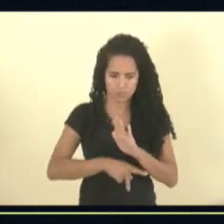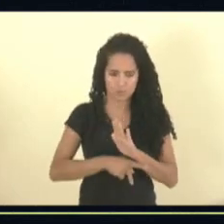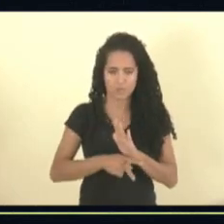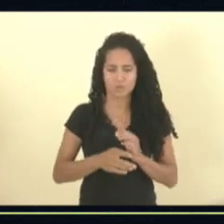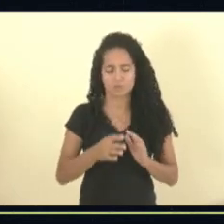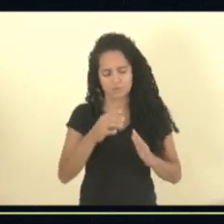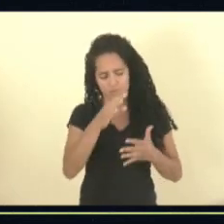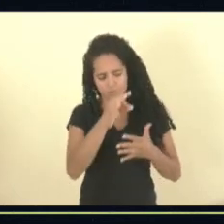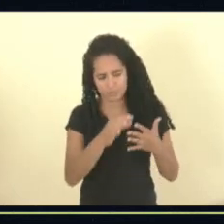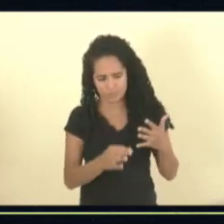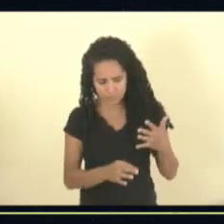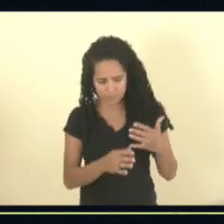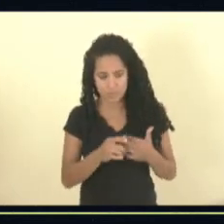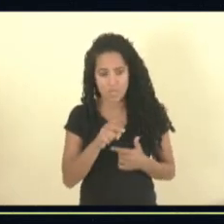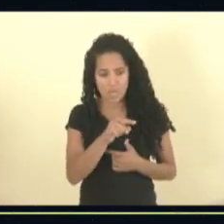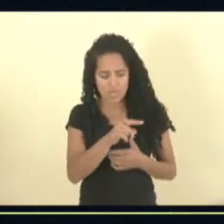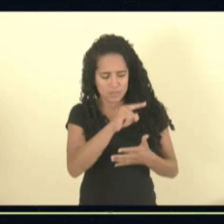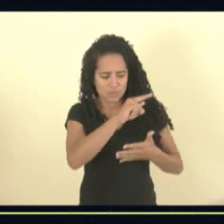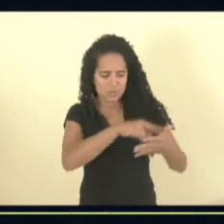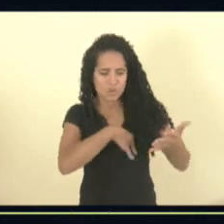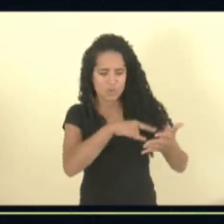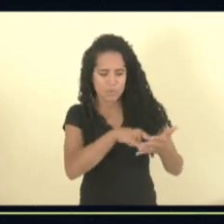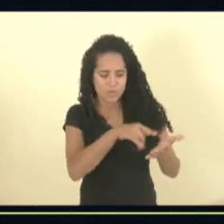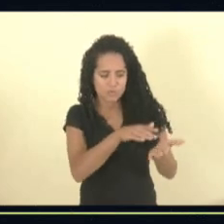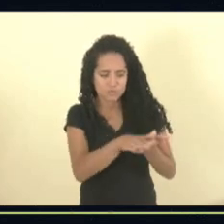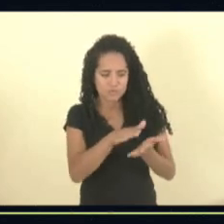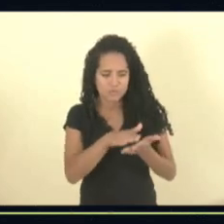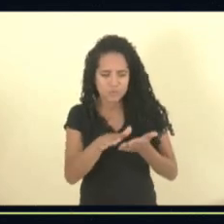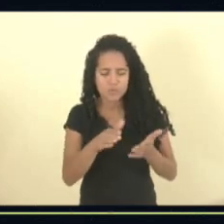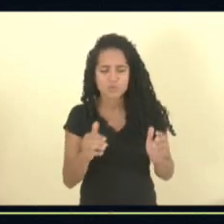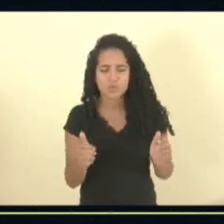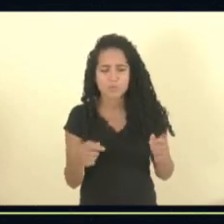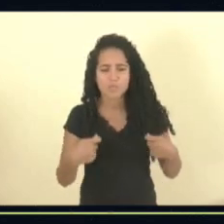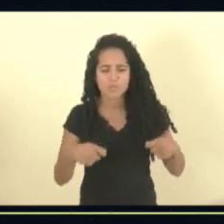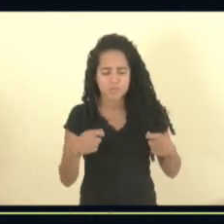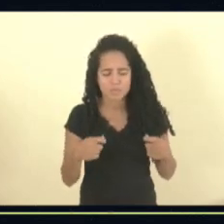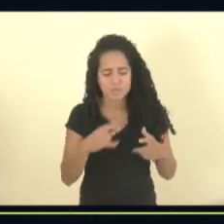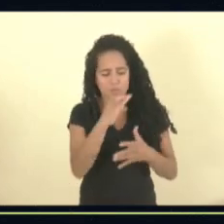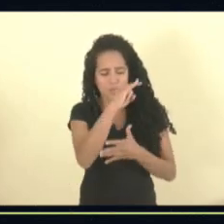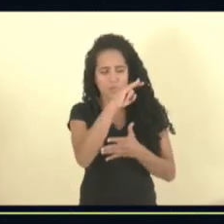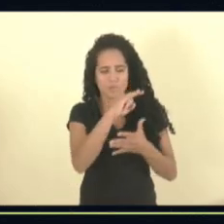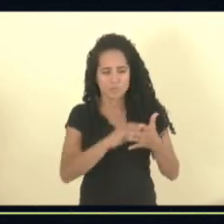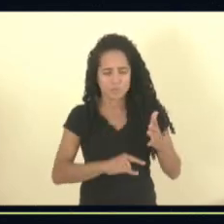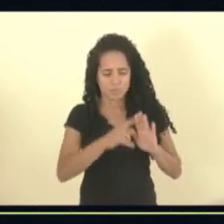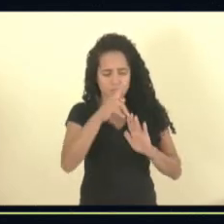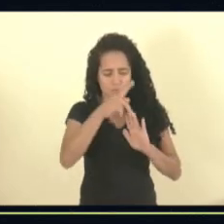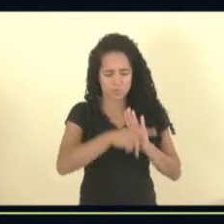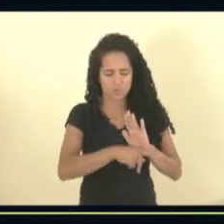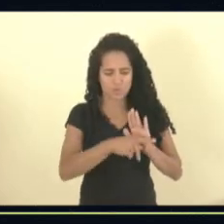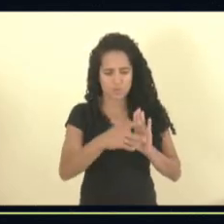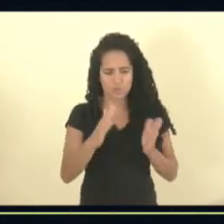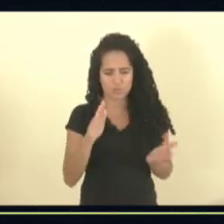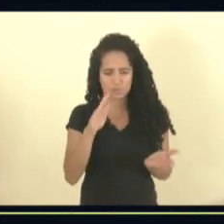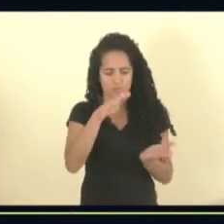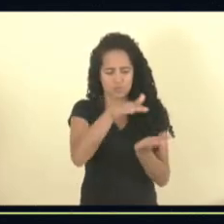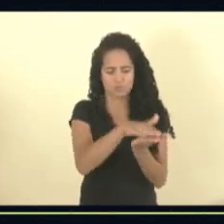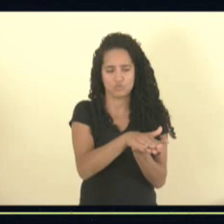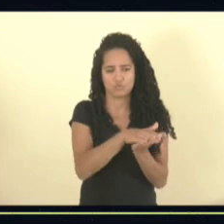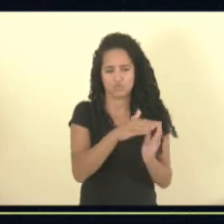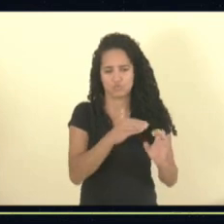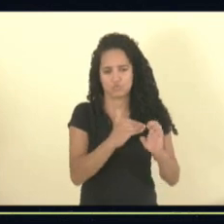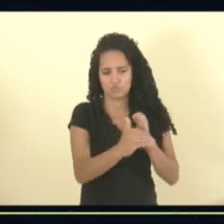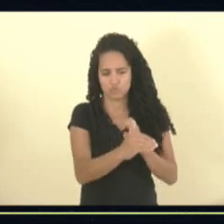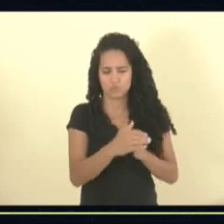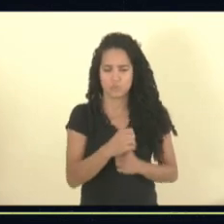especificam. Despacho para esses itens é, junte-se ao projeto referido. Do